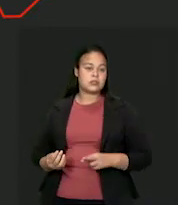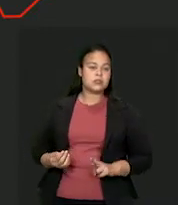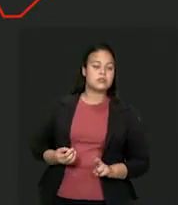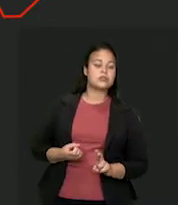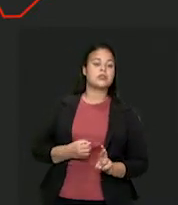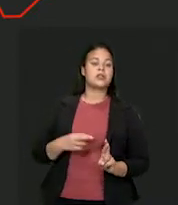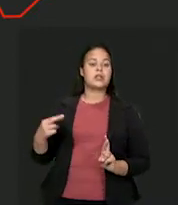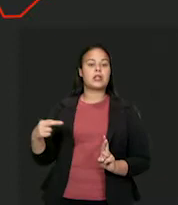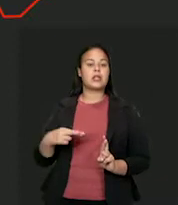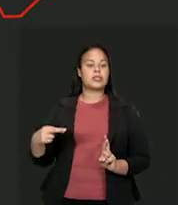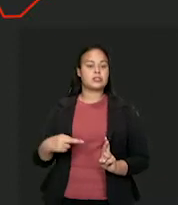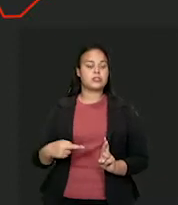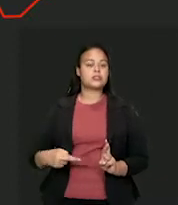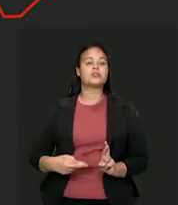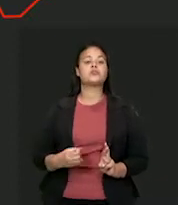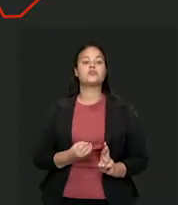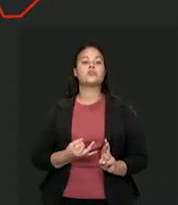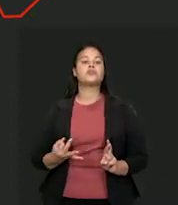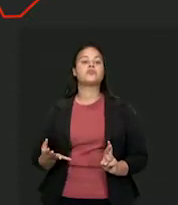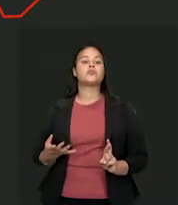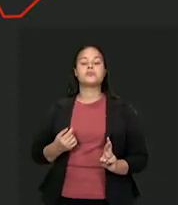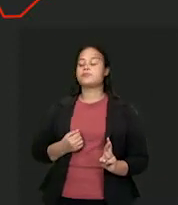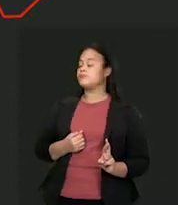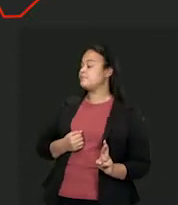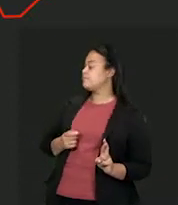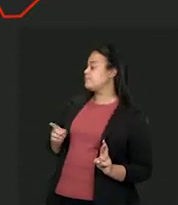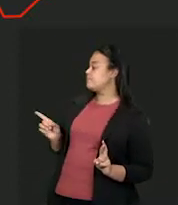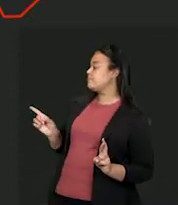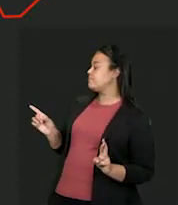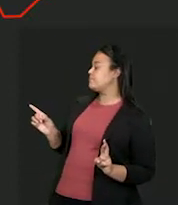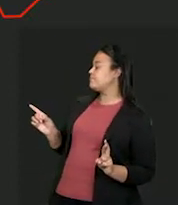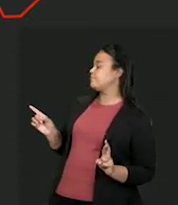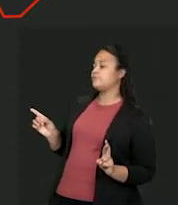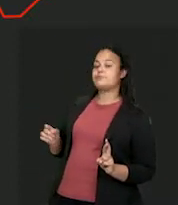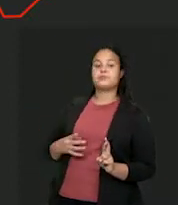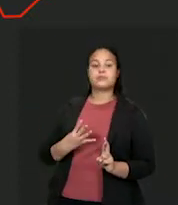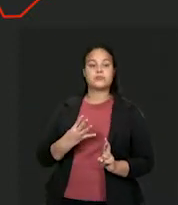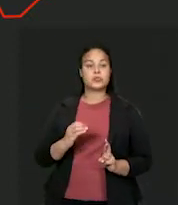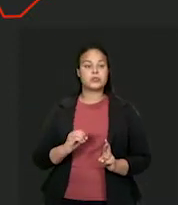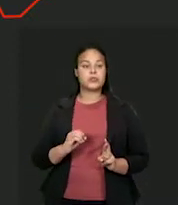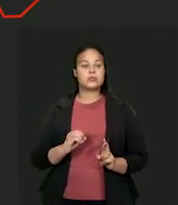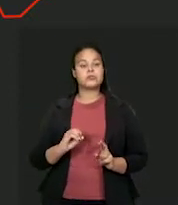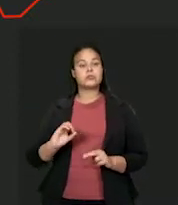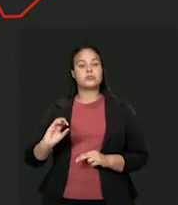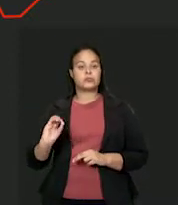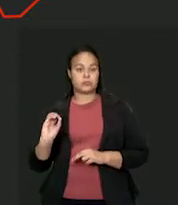equivalente vai ser igual a 40 ohms.